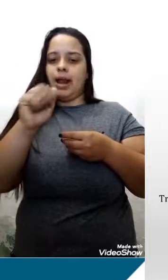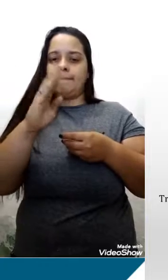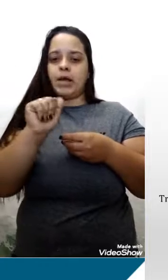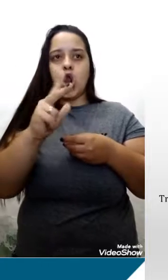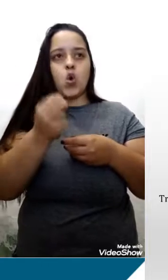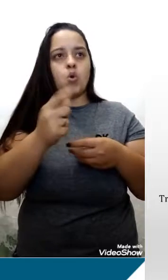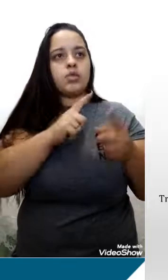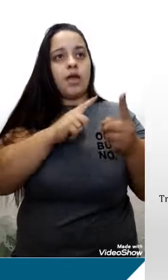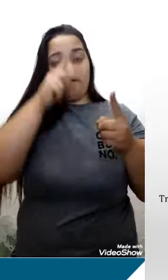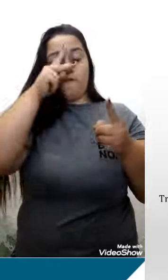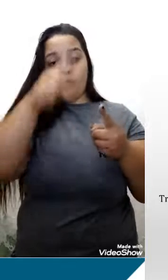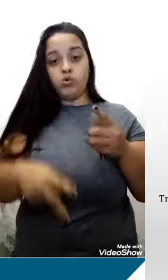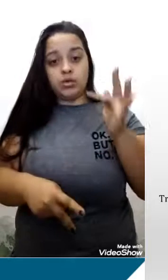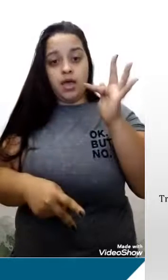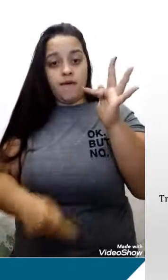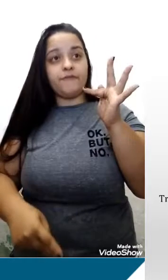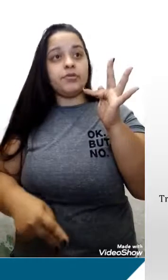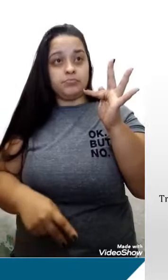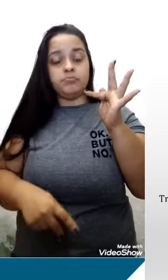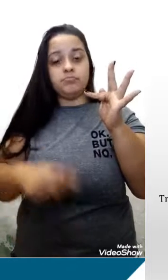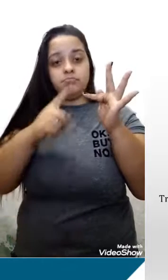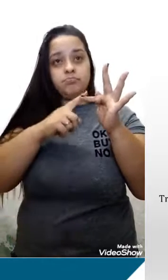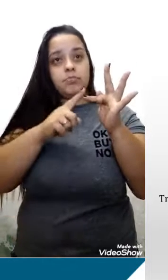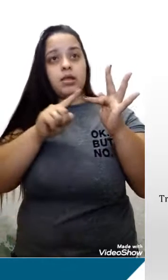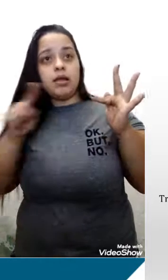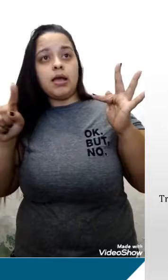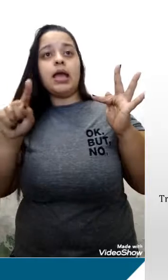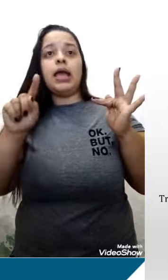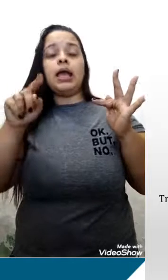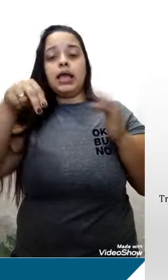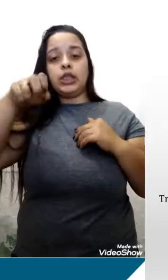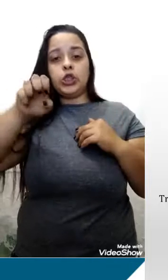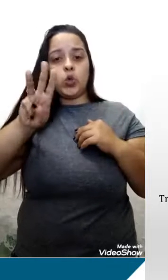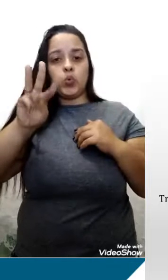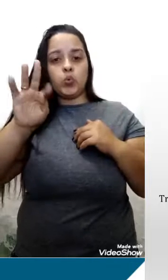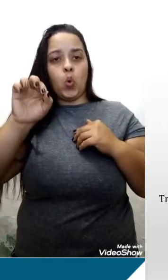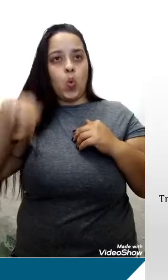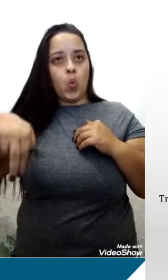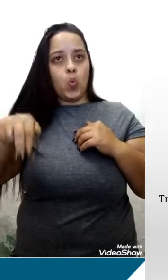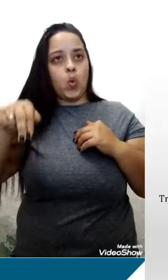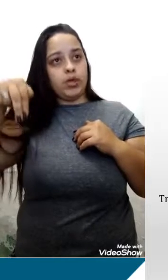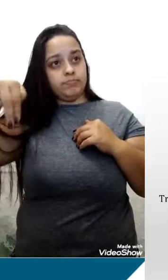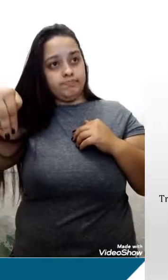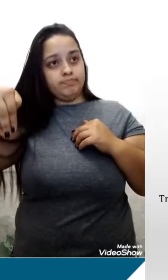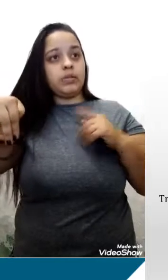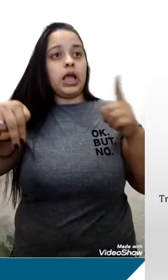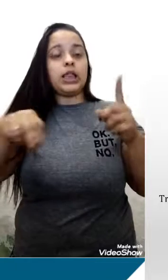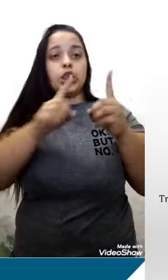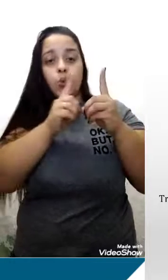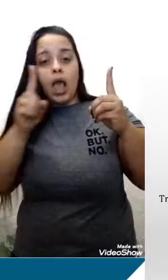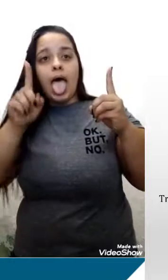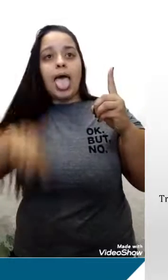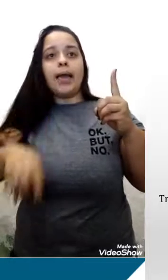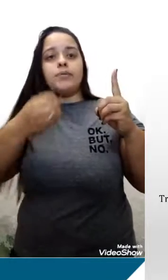Trabalho? A força é dada em Newton, o deslocamento é dado em